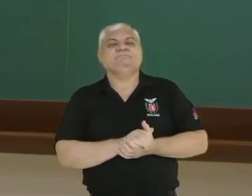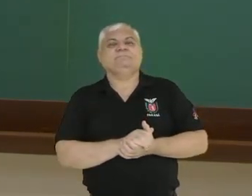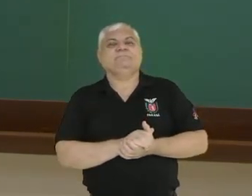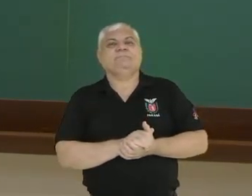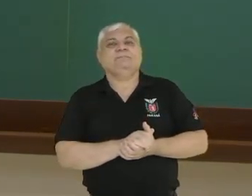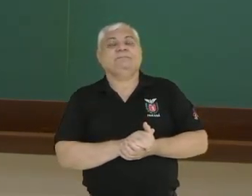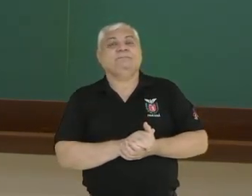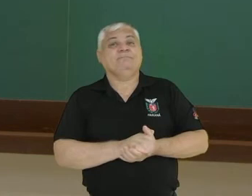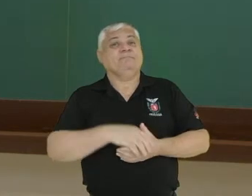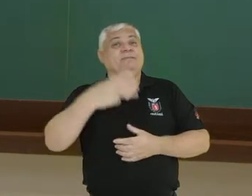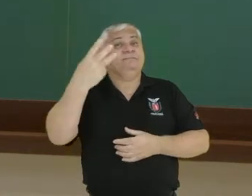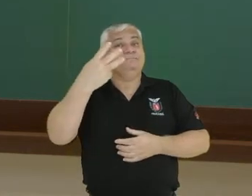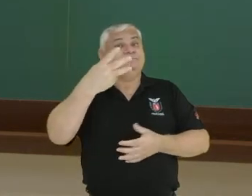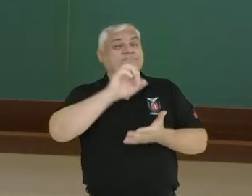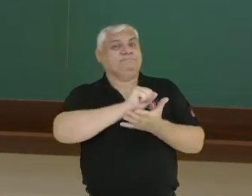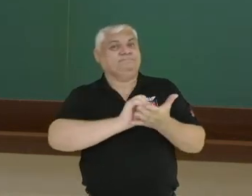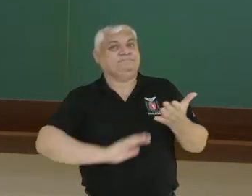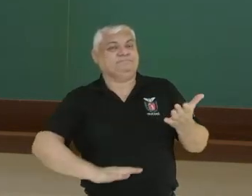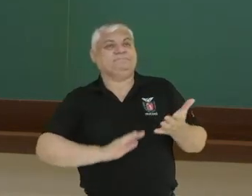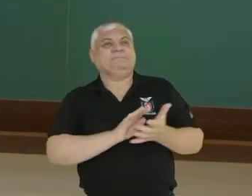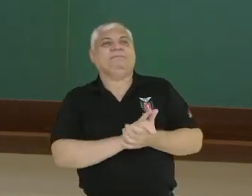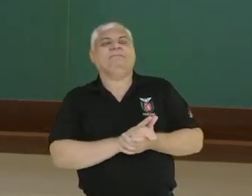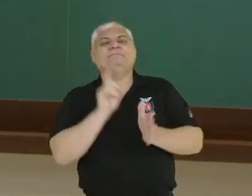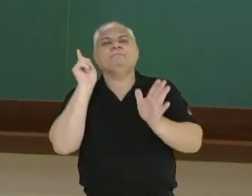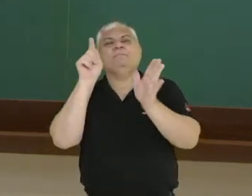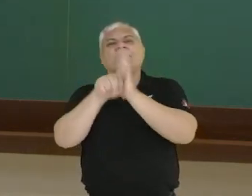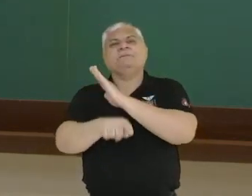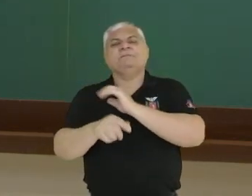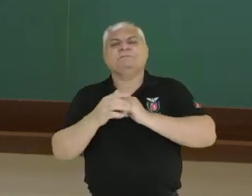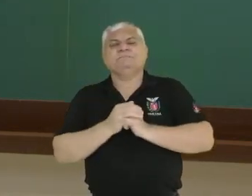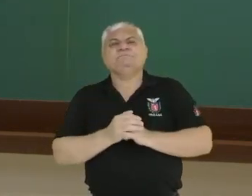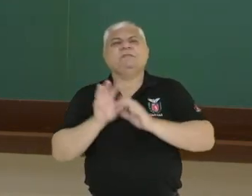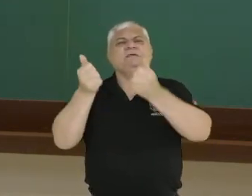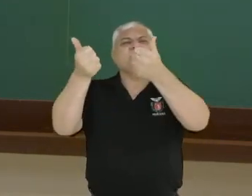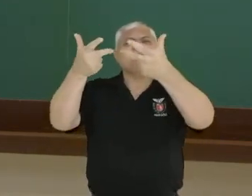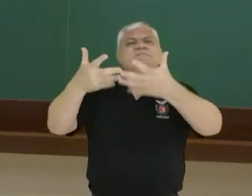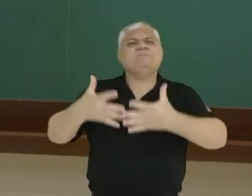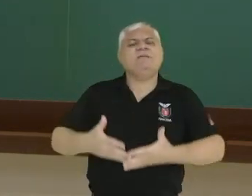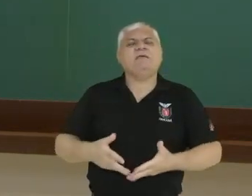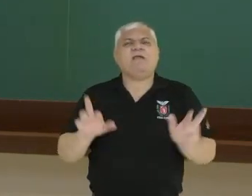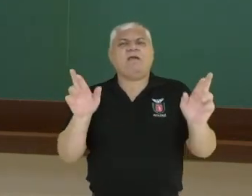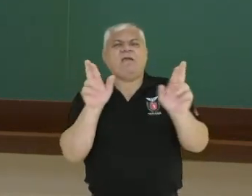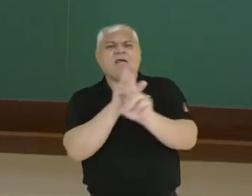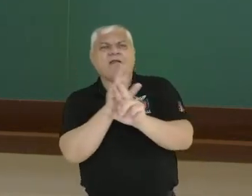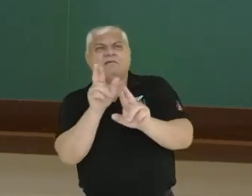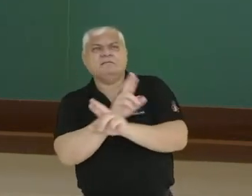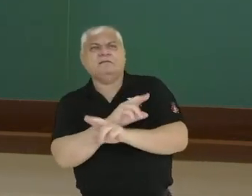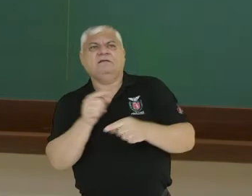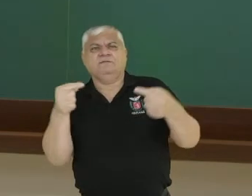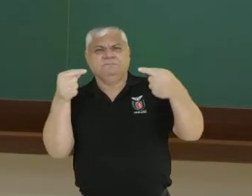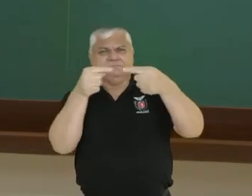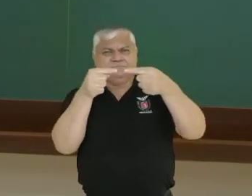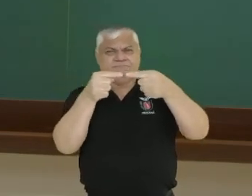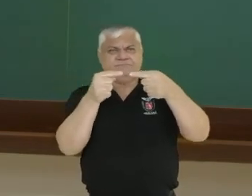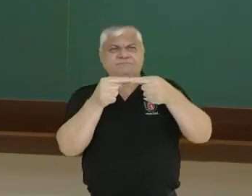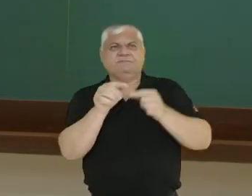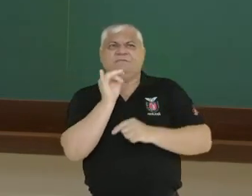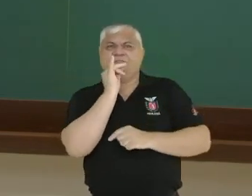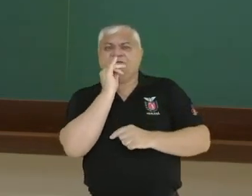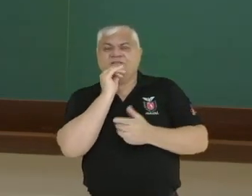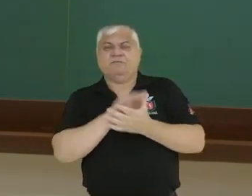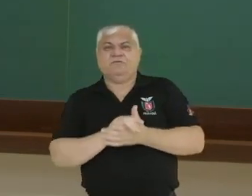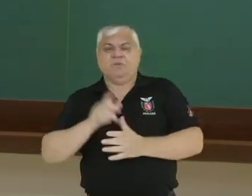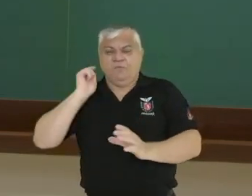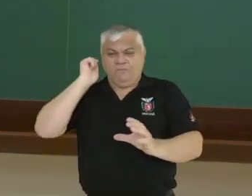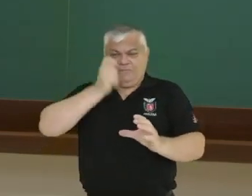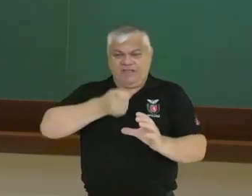Bom, atividade de número 3. A perguntinha é a seguinte: explique a relação de sentido existente no fato de um